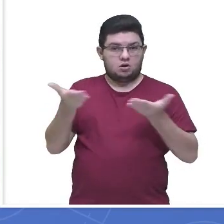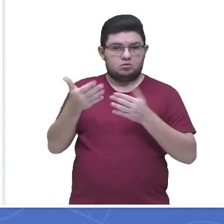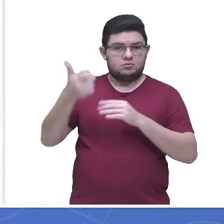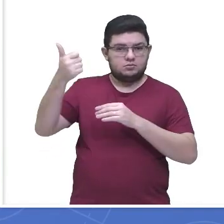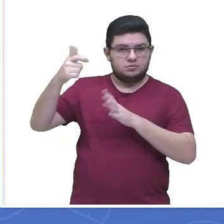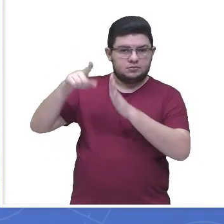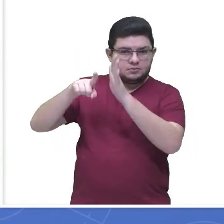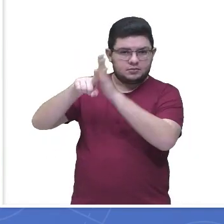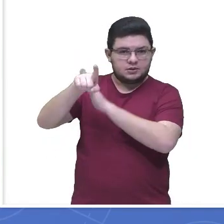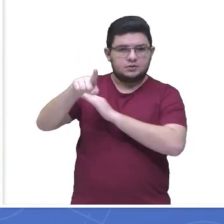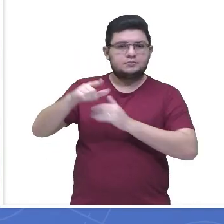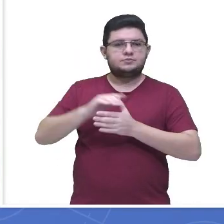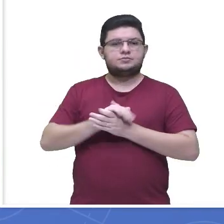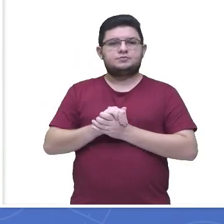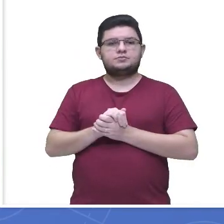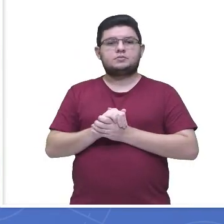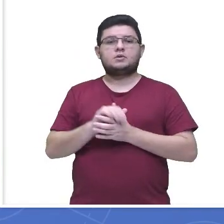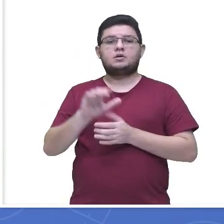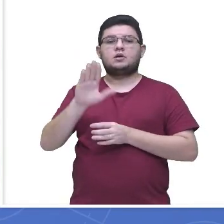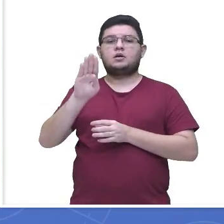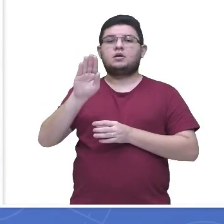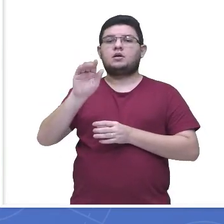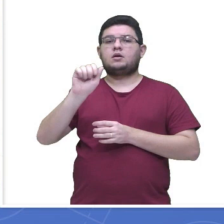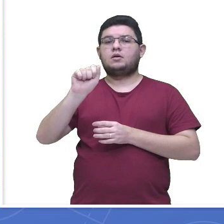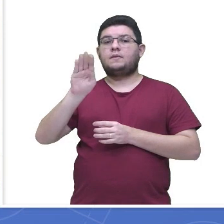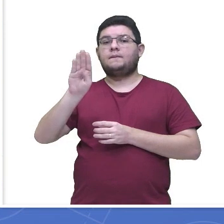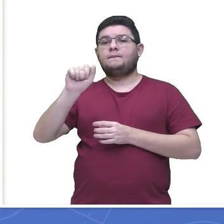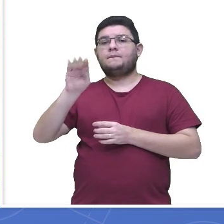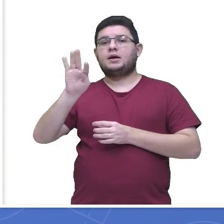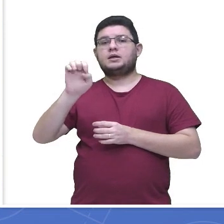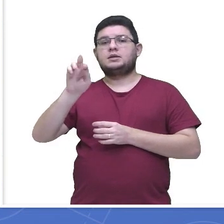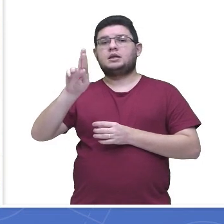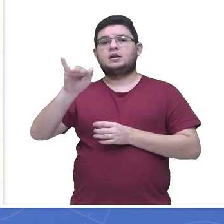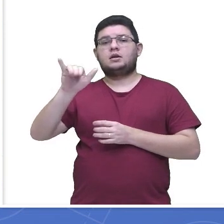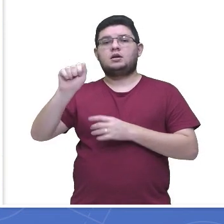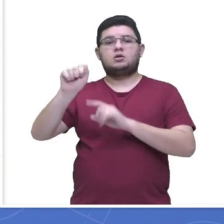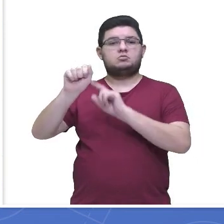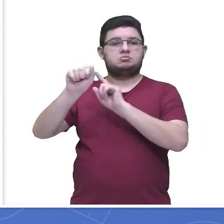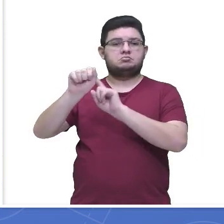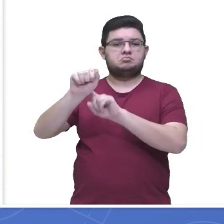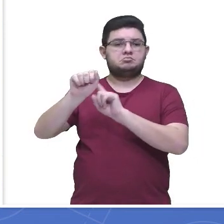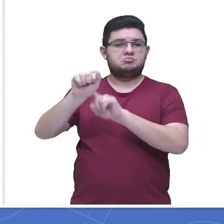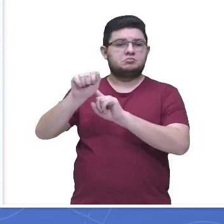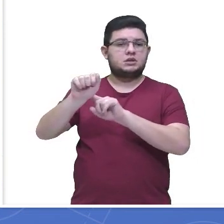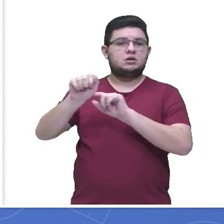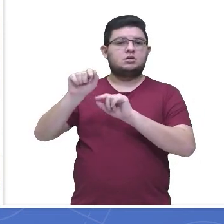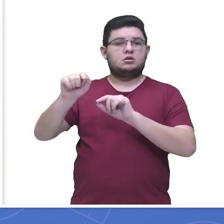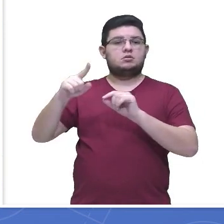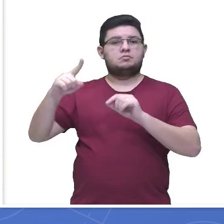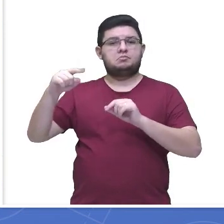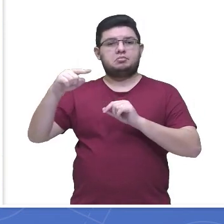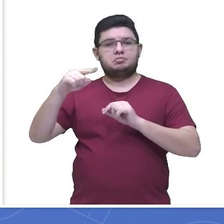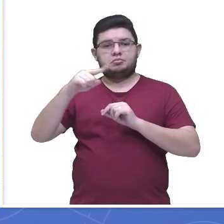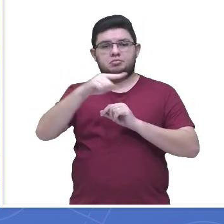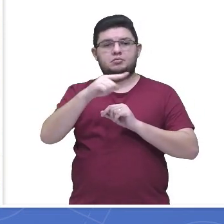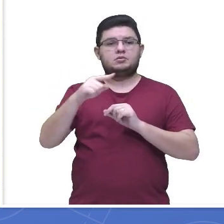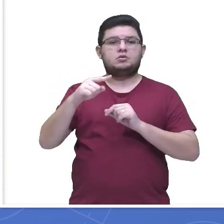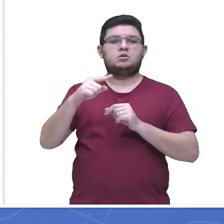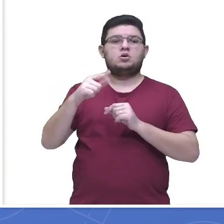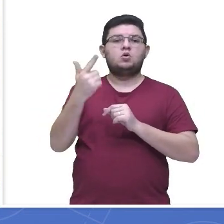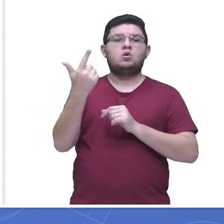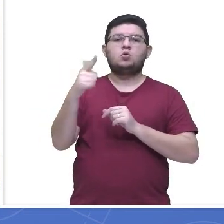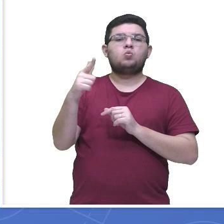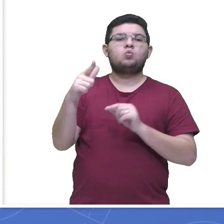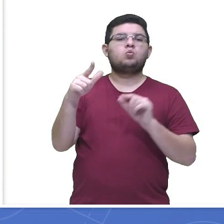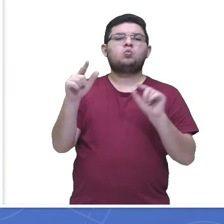a bactéria não possui, então olha só, a gente observou aí a estrutura da bactéria, pôde ver ali alguns